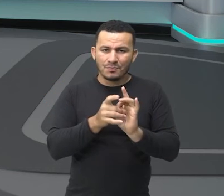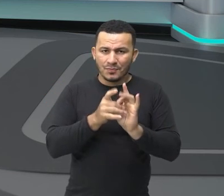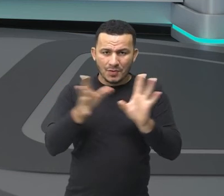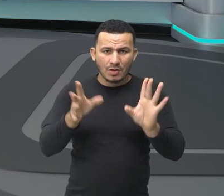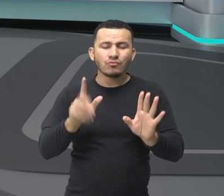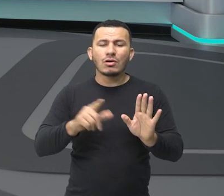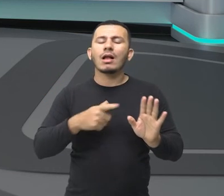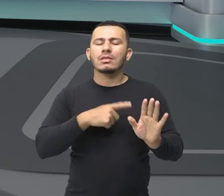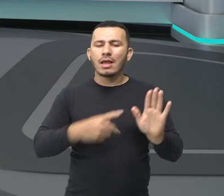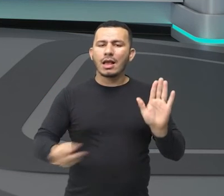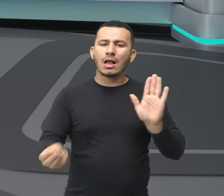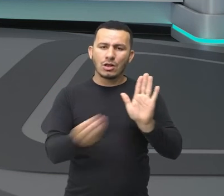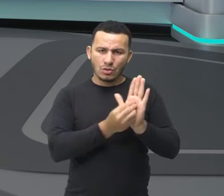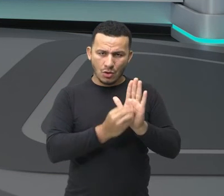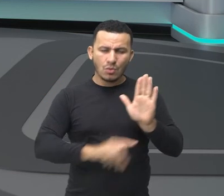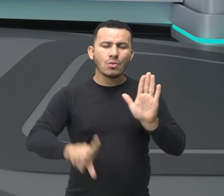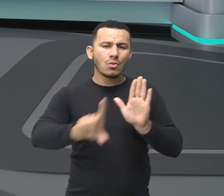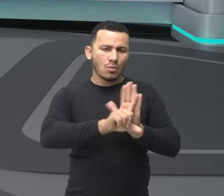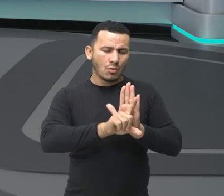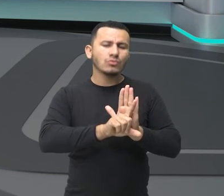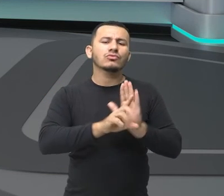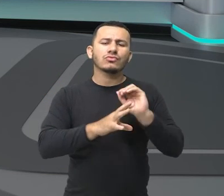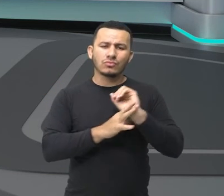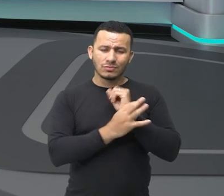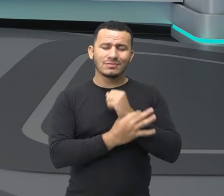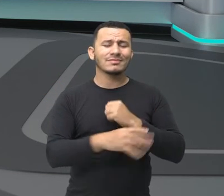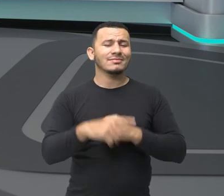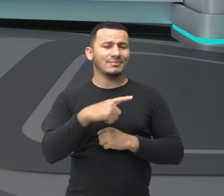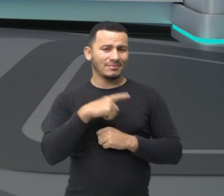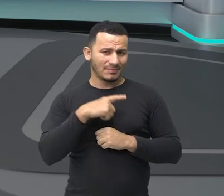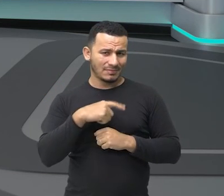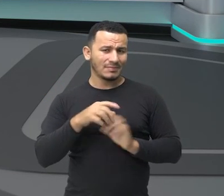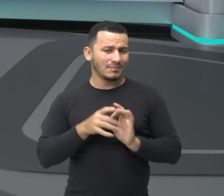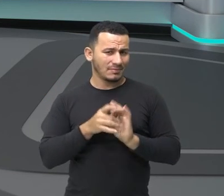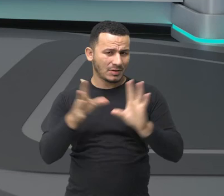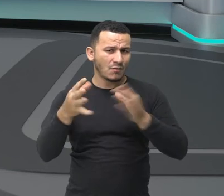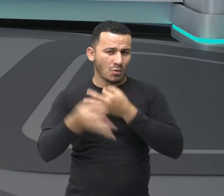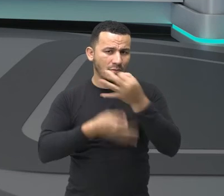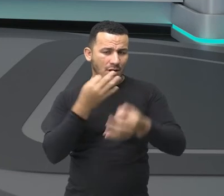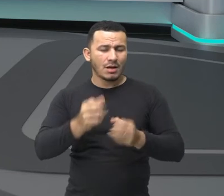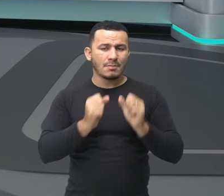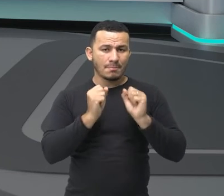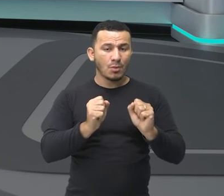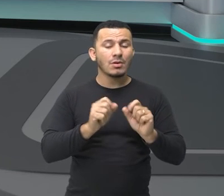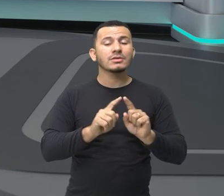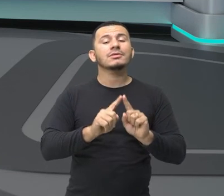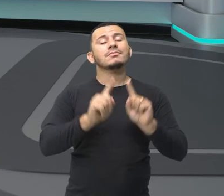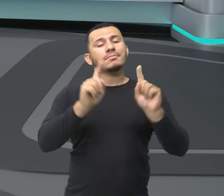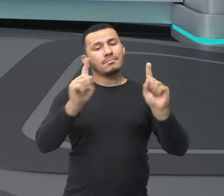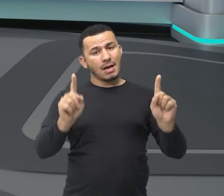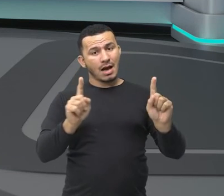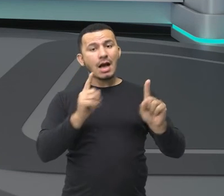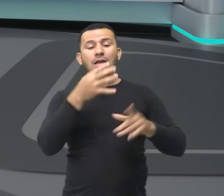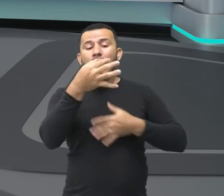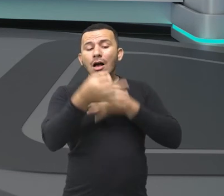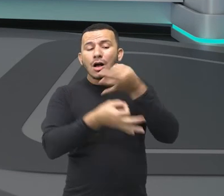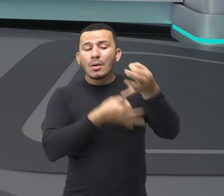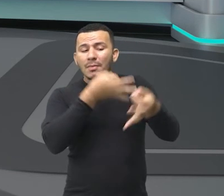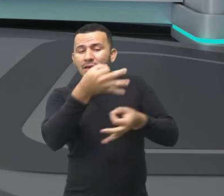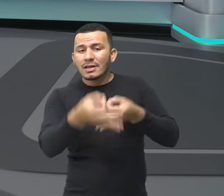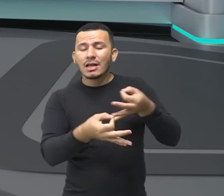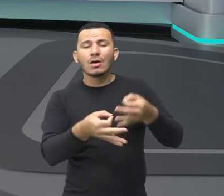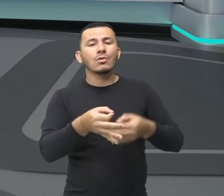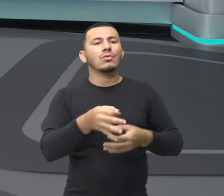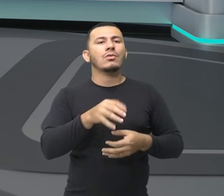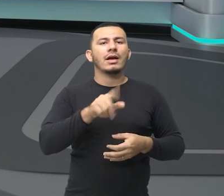do nosso regime democrático, das nossas leis brasileiras. Porém, A liberdade de expressão não